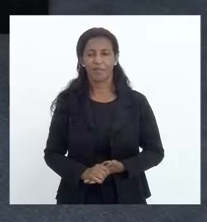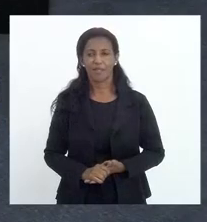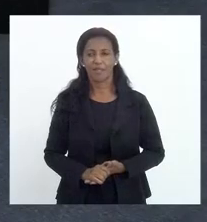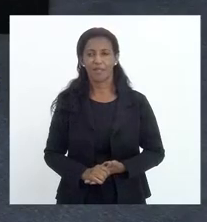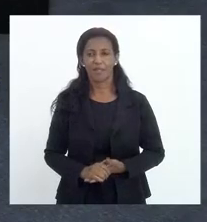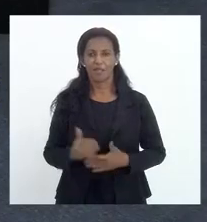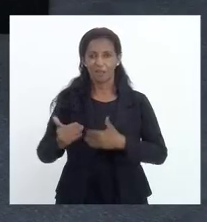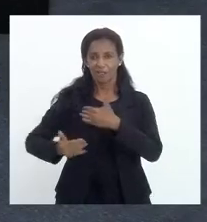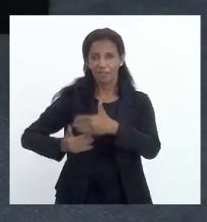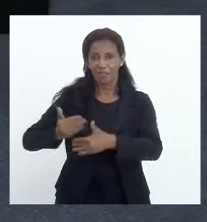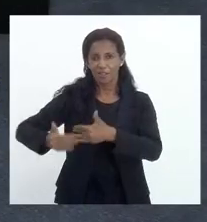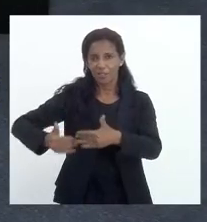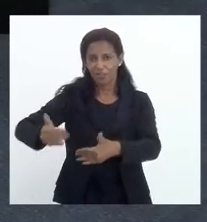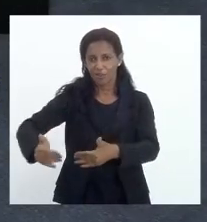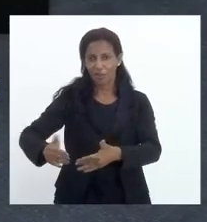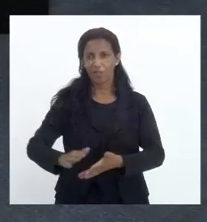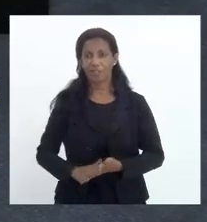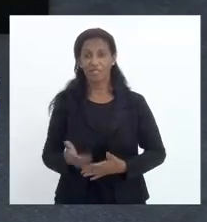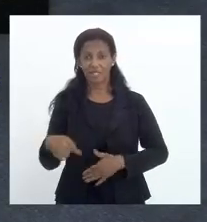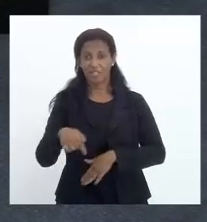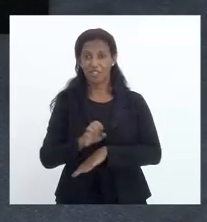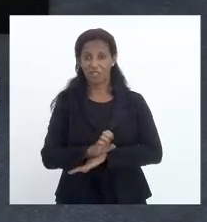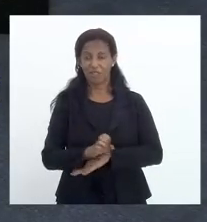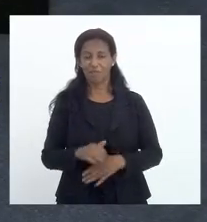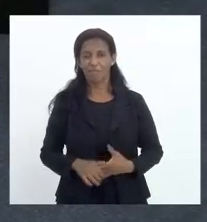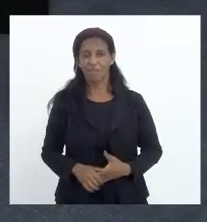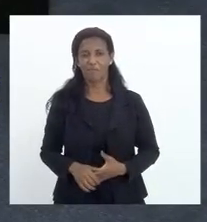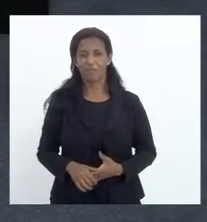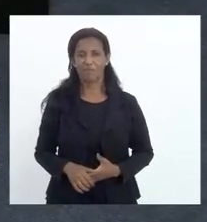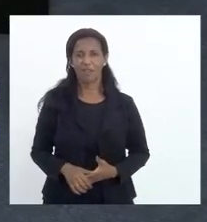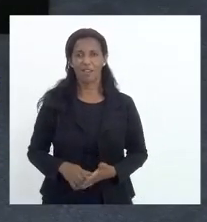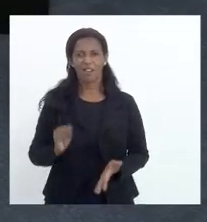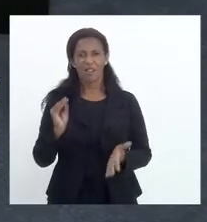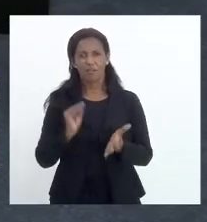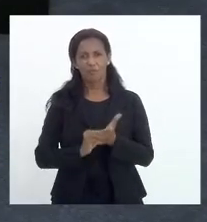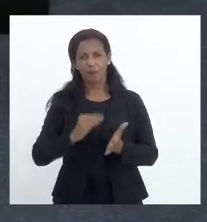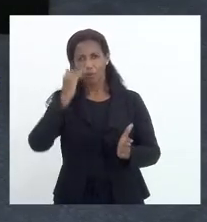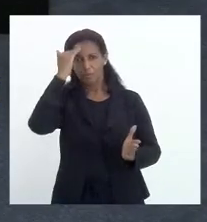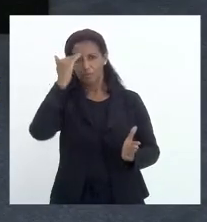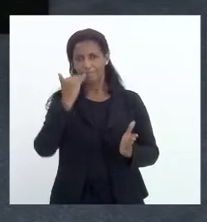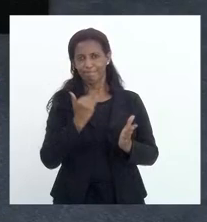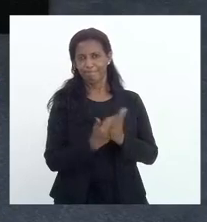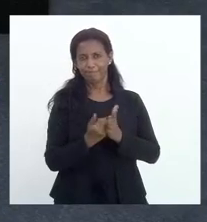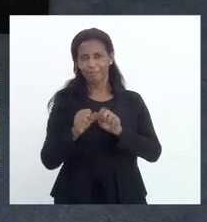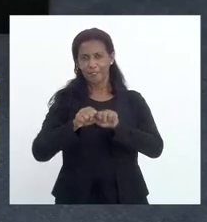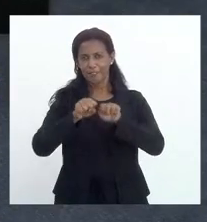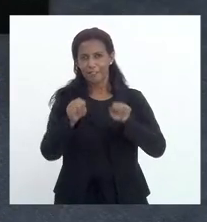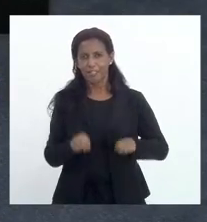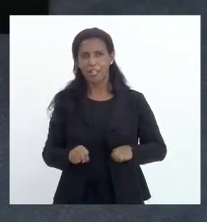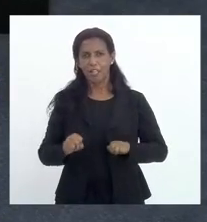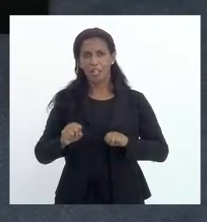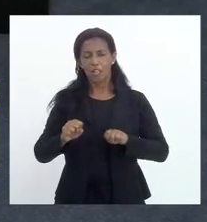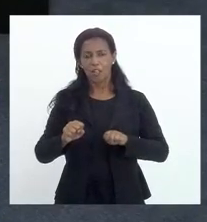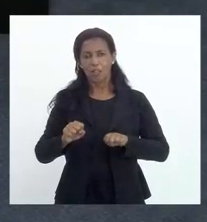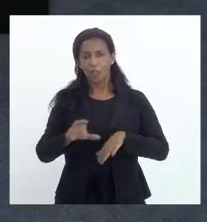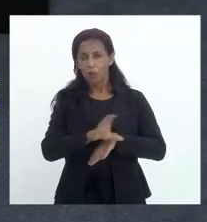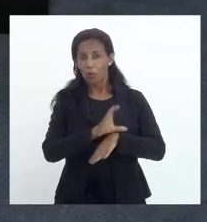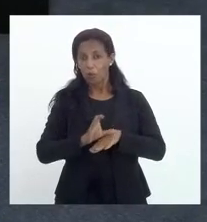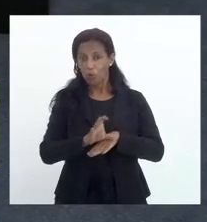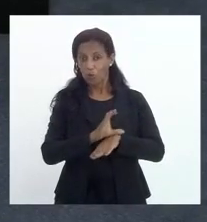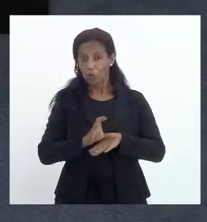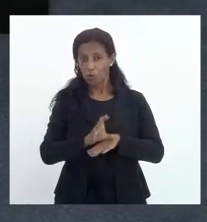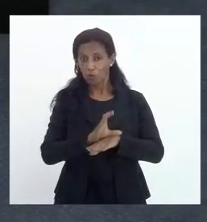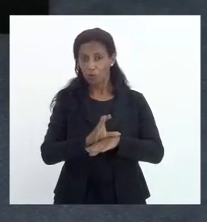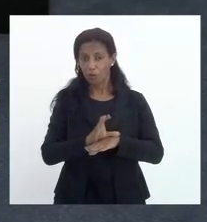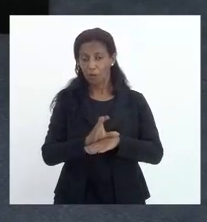da trajetória desse Estado, um descumprimento sistêmico do mínimo constitucional previsto